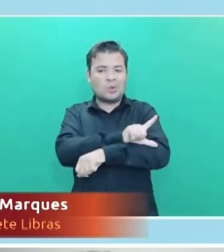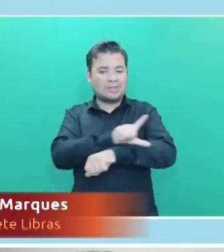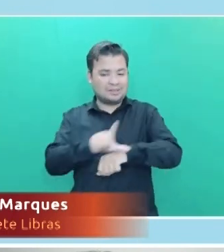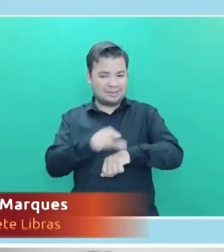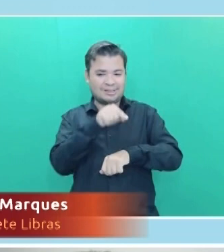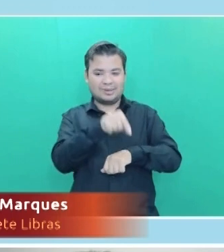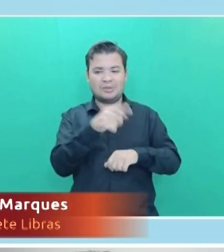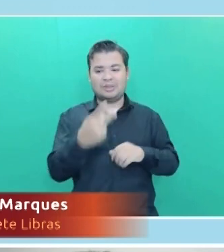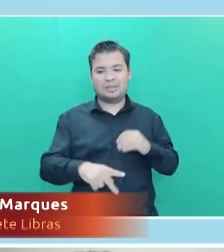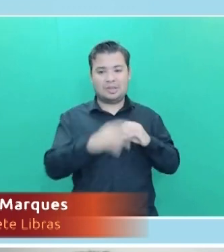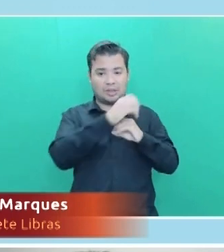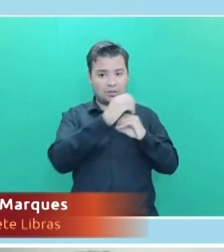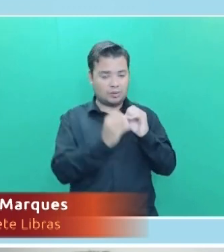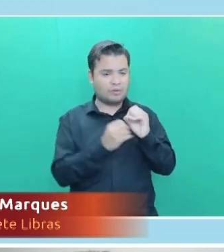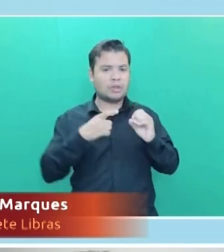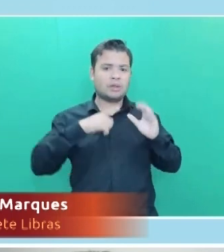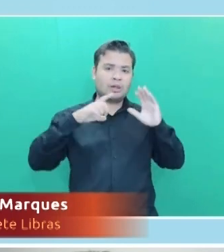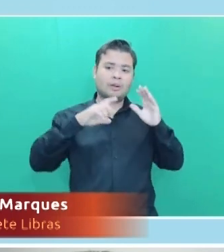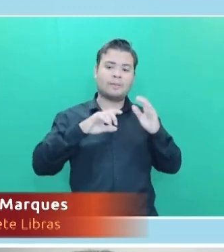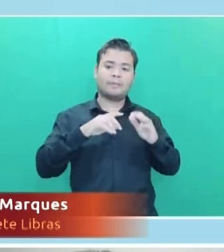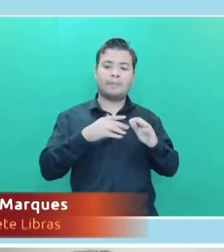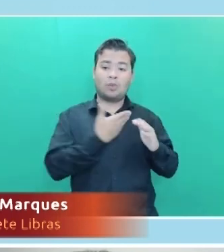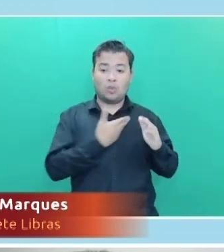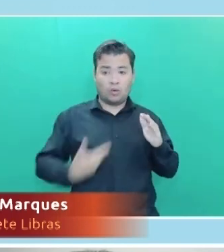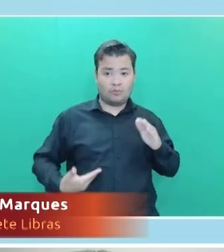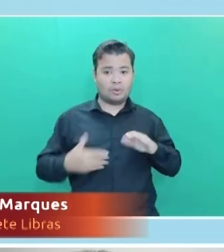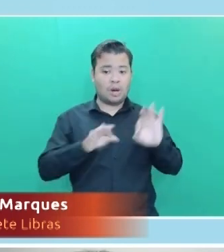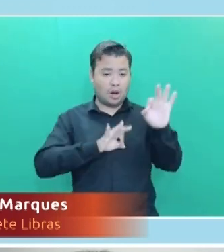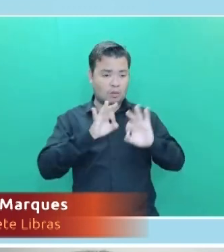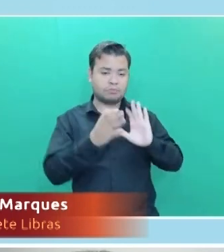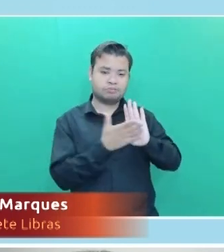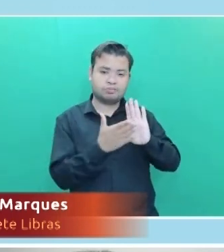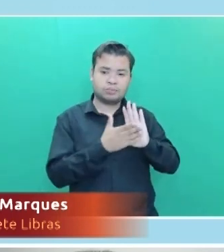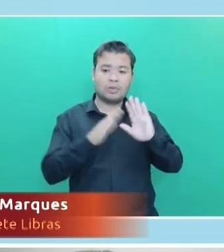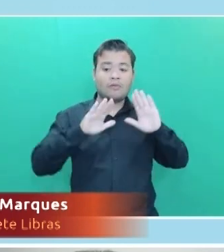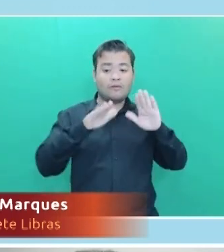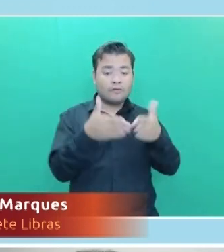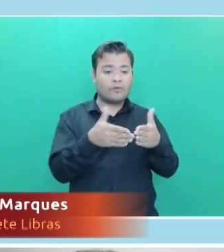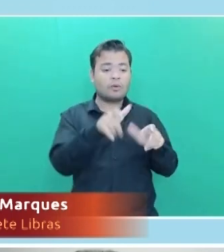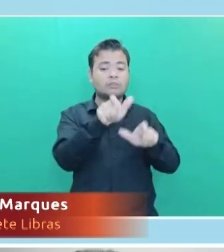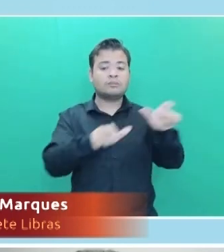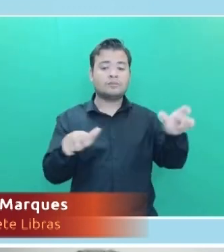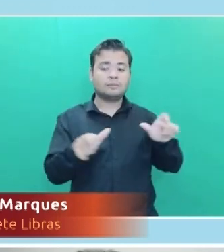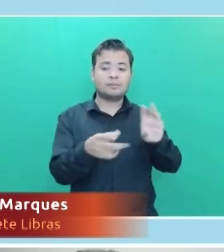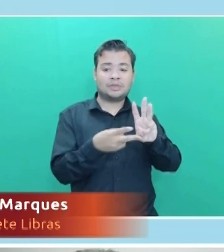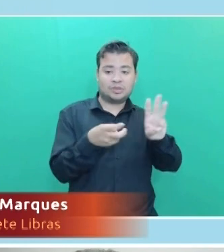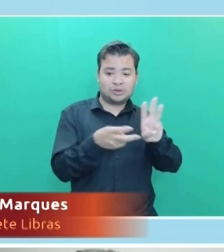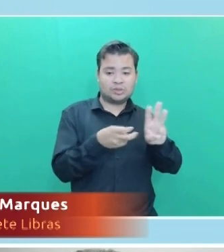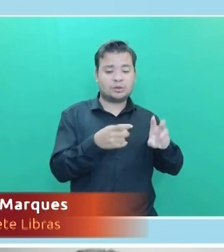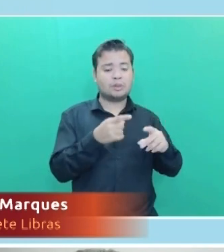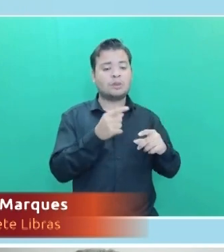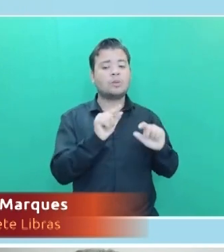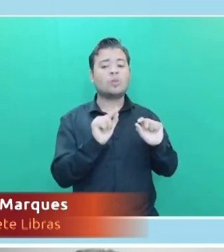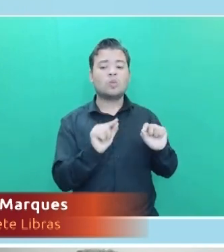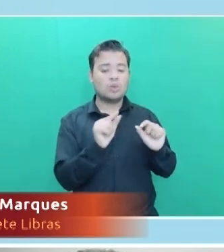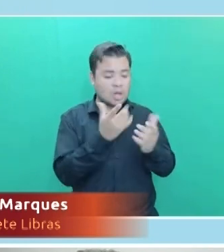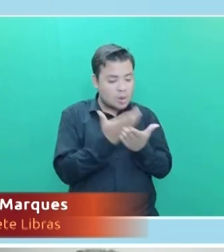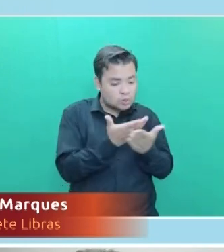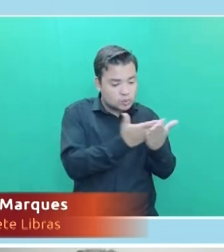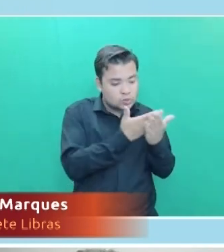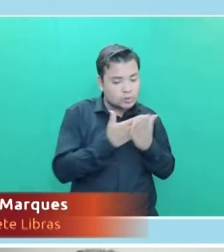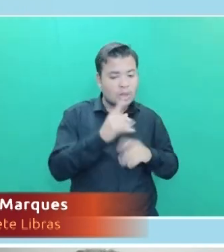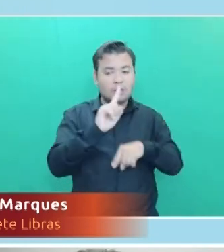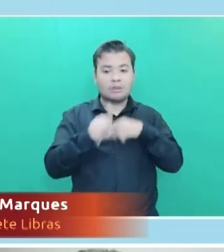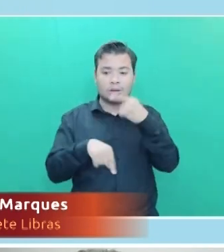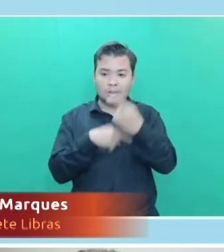uma política pública destinada à população, à formação de professores, né, indígenas que pudessem voltar para as aldeias com essa formação. É